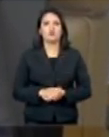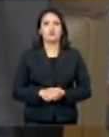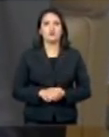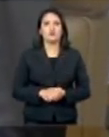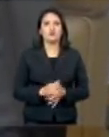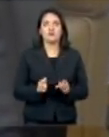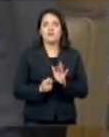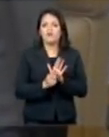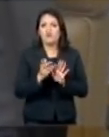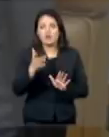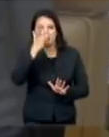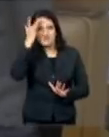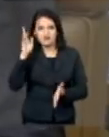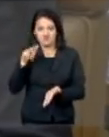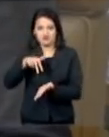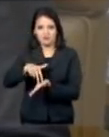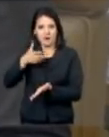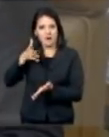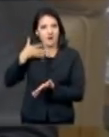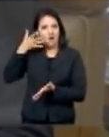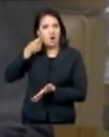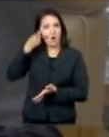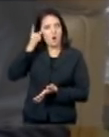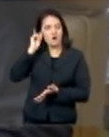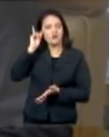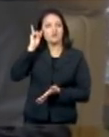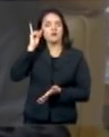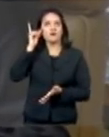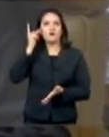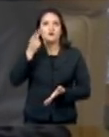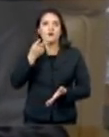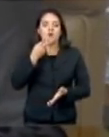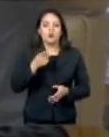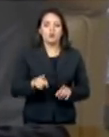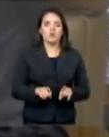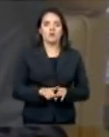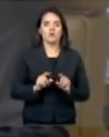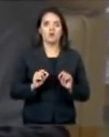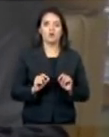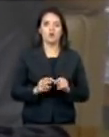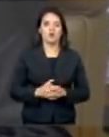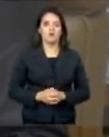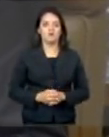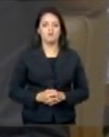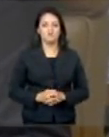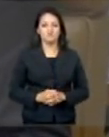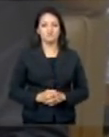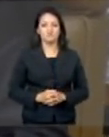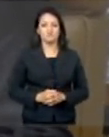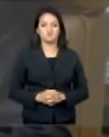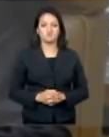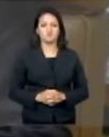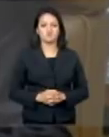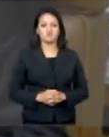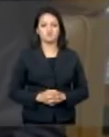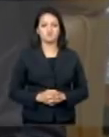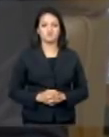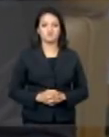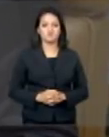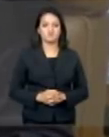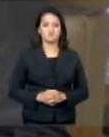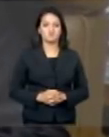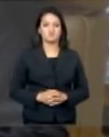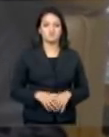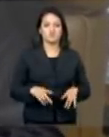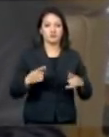amici curiae é importante salientar na verdade e é preciso rever um pouco o nosso